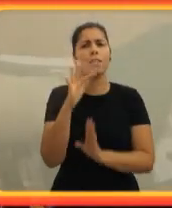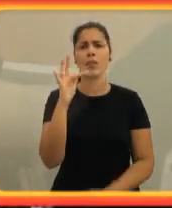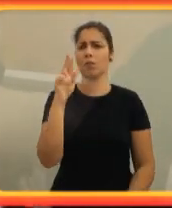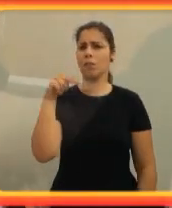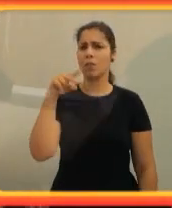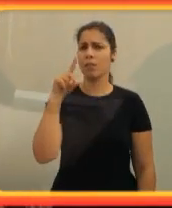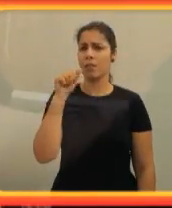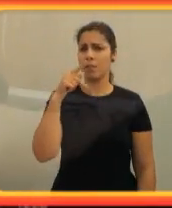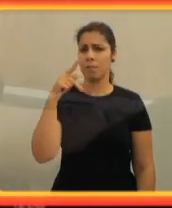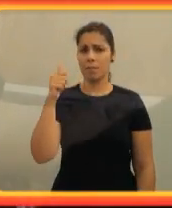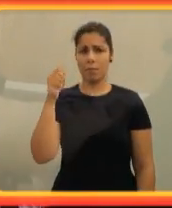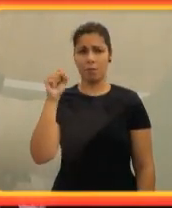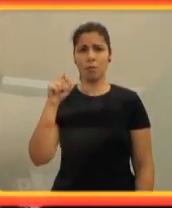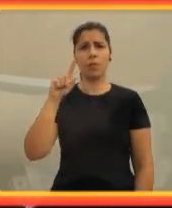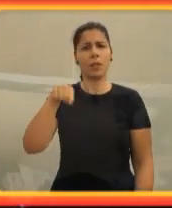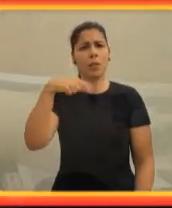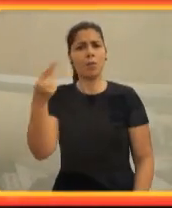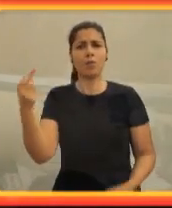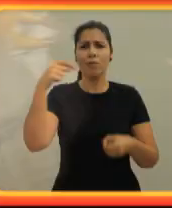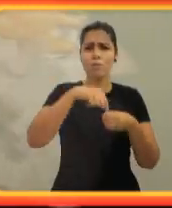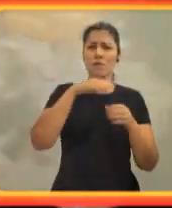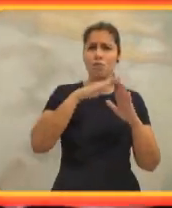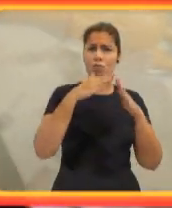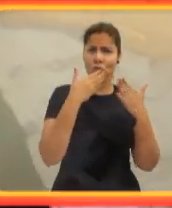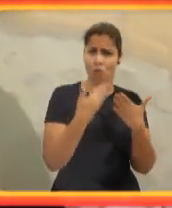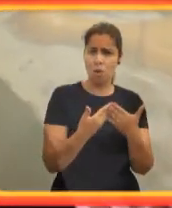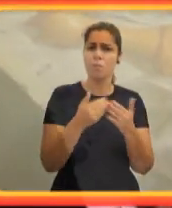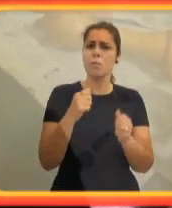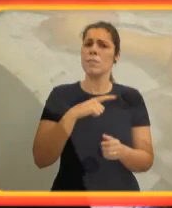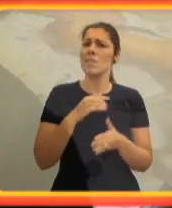ser cães de guia ou cães de assistência.